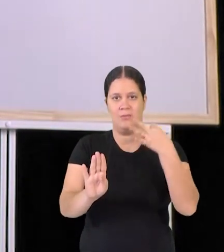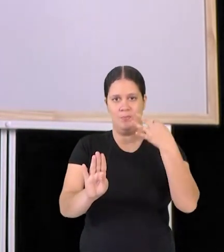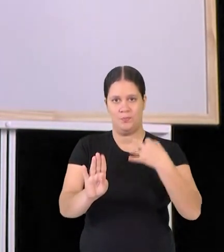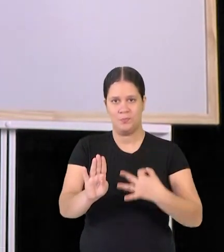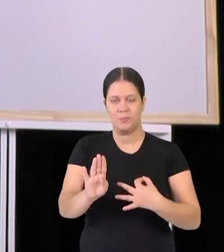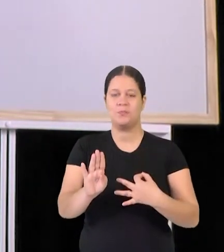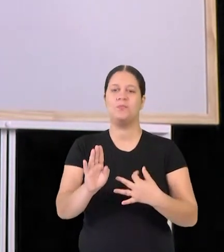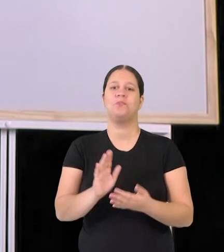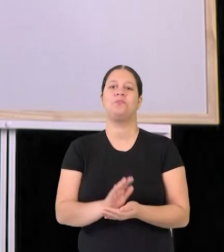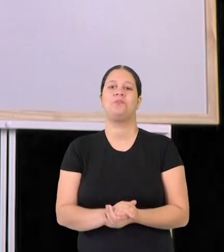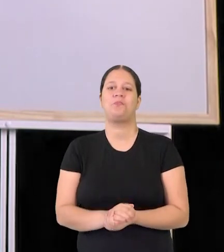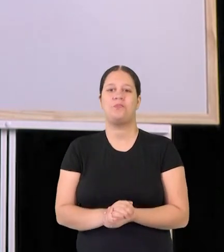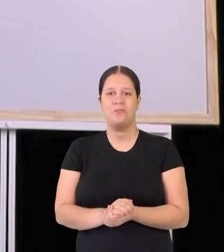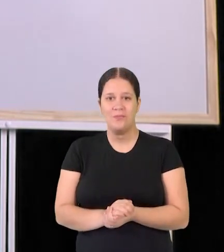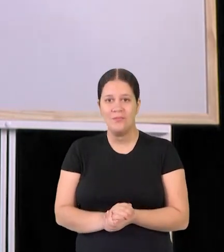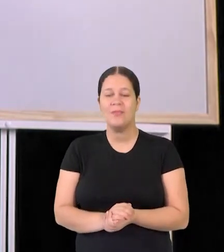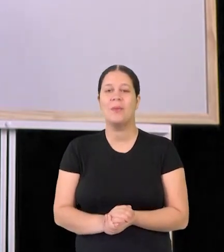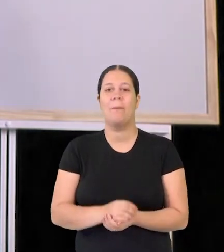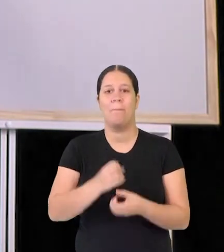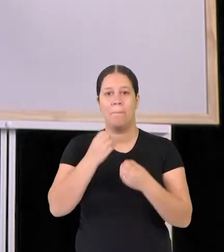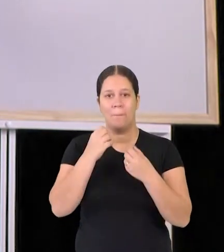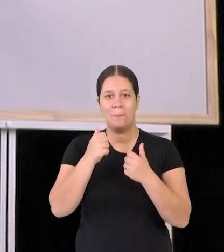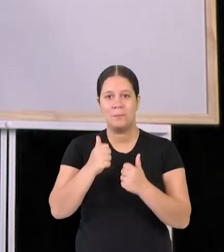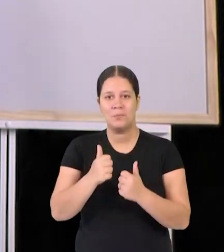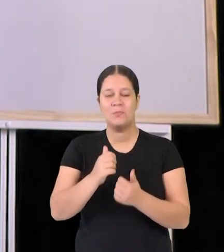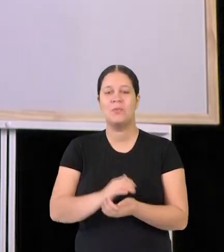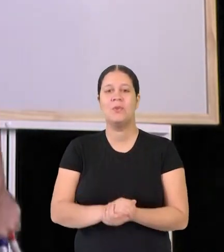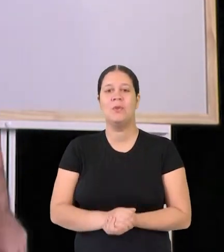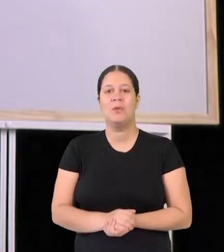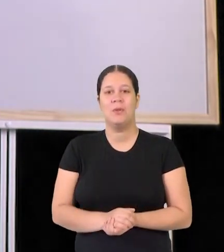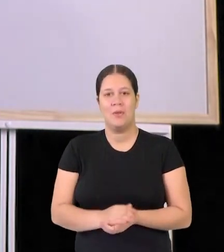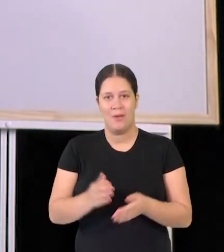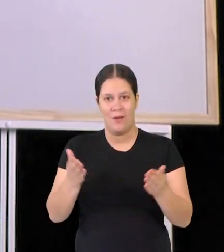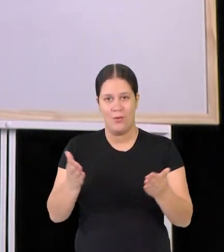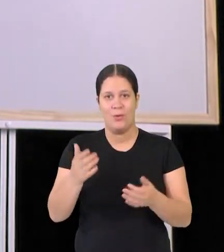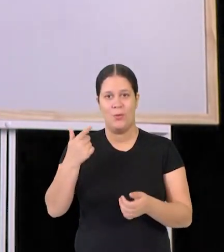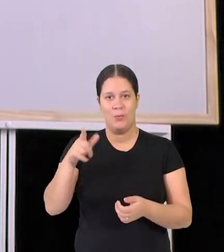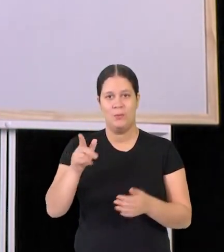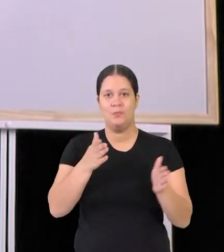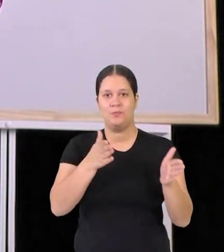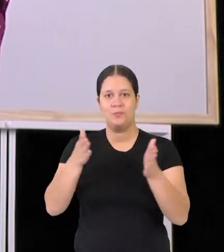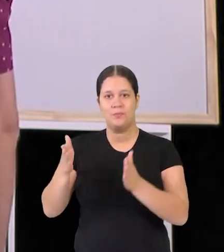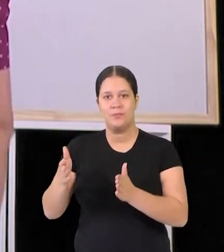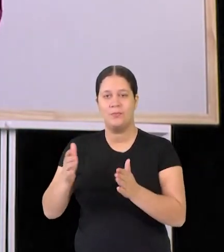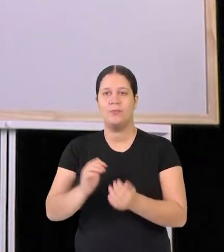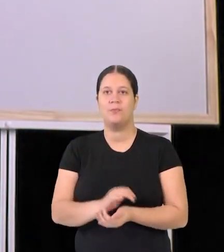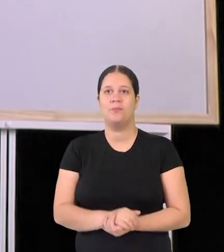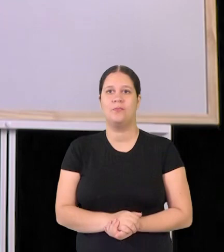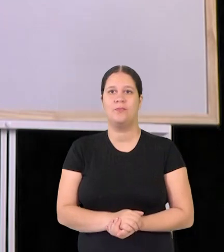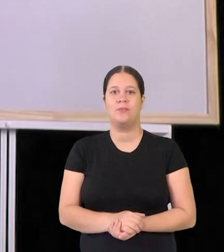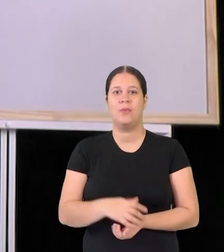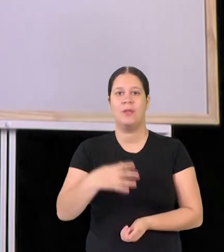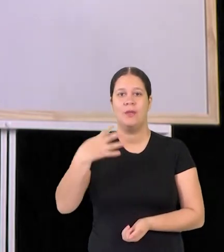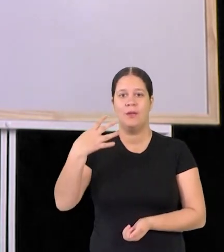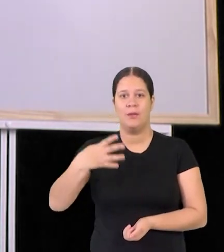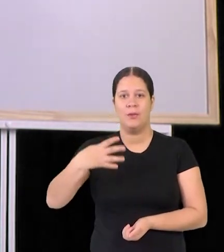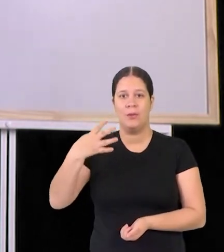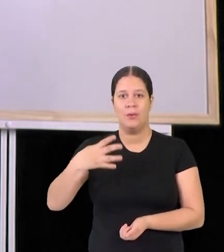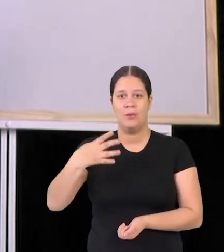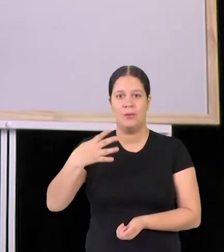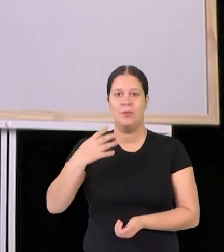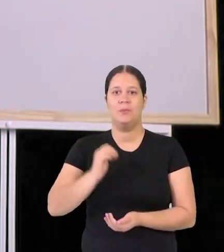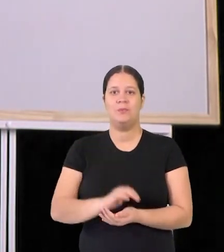B. Tranquilo? Belezinha? Vamos embora agora para o próximo problema? Olha aí. Eita,